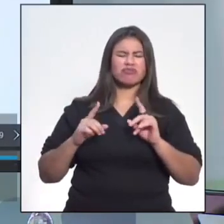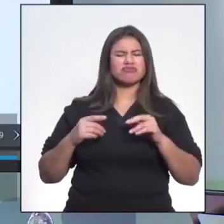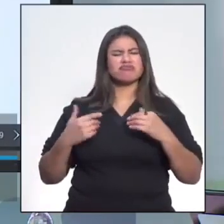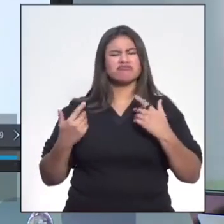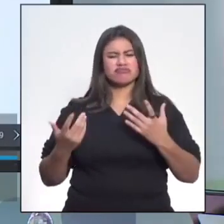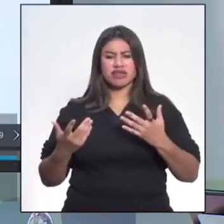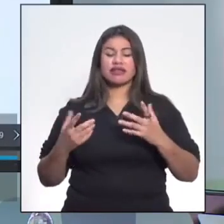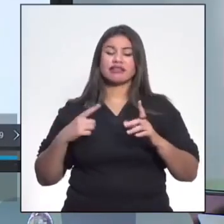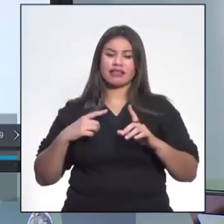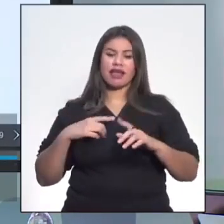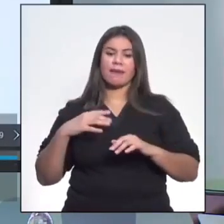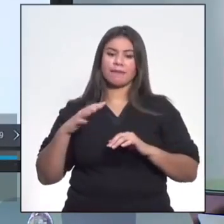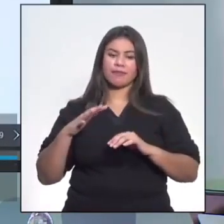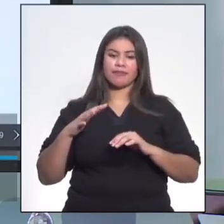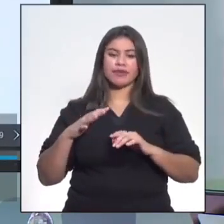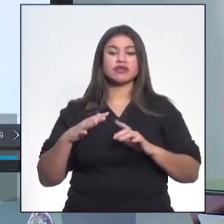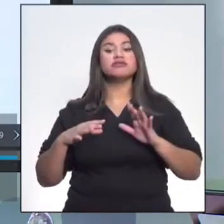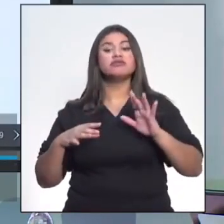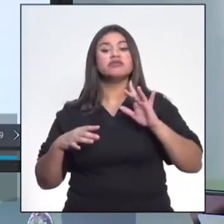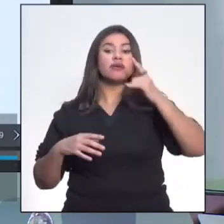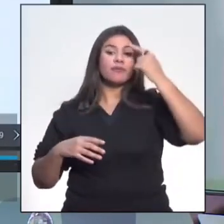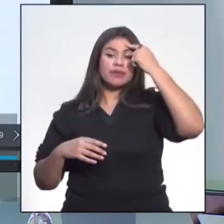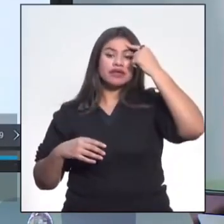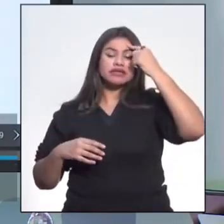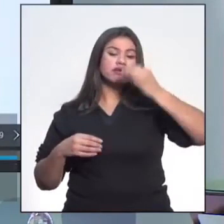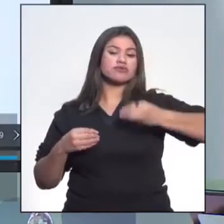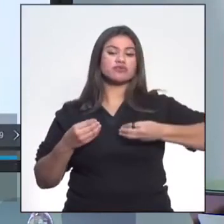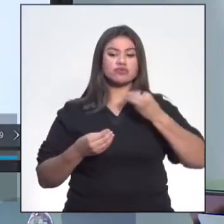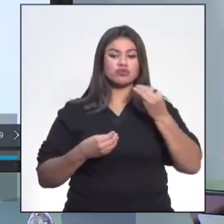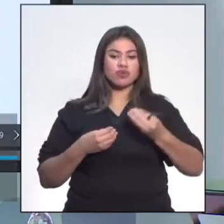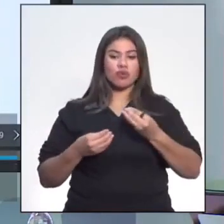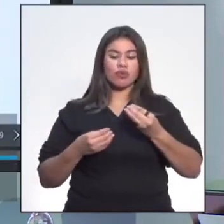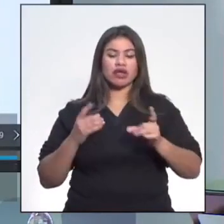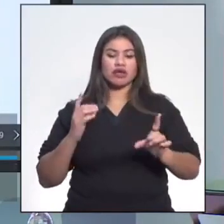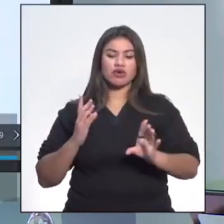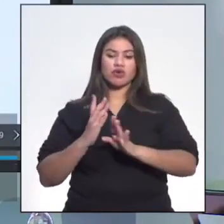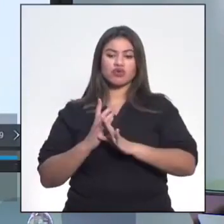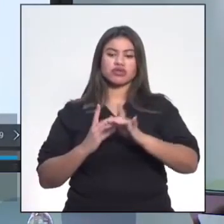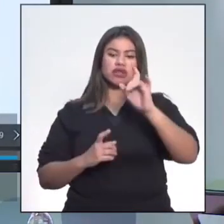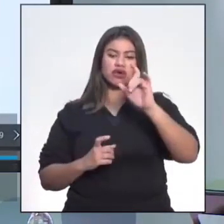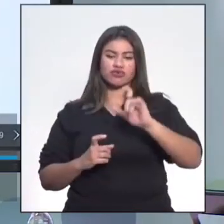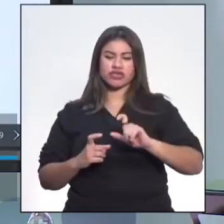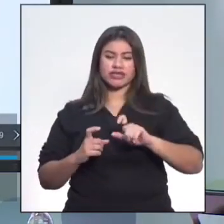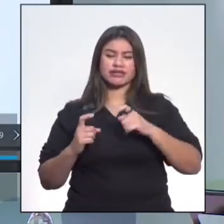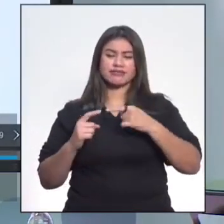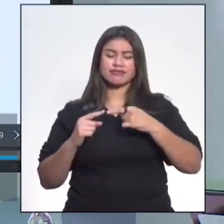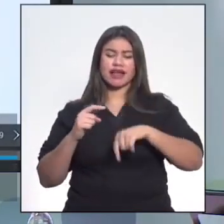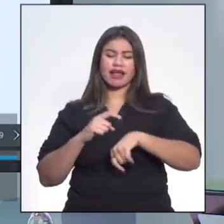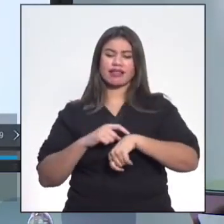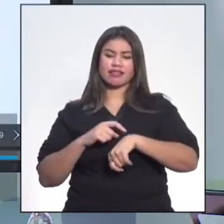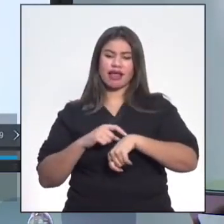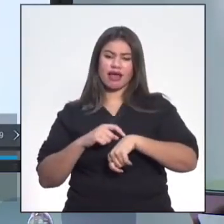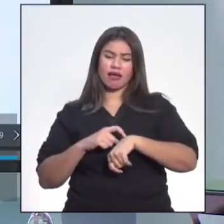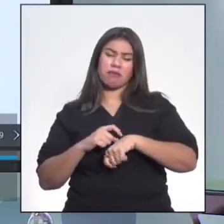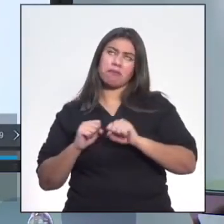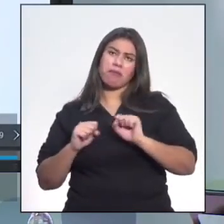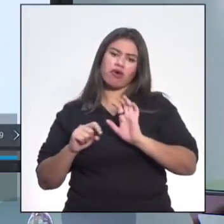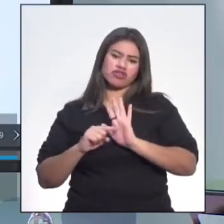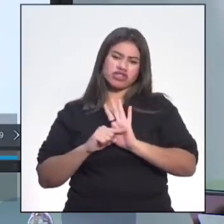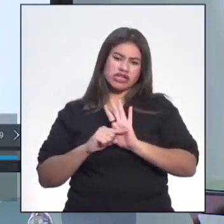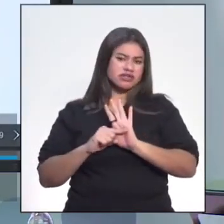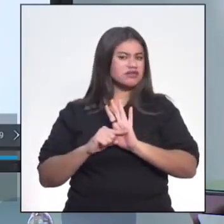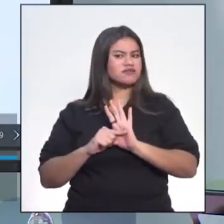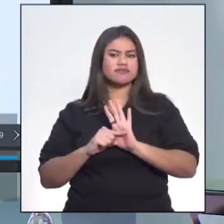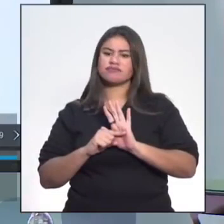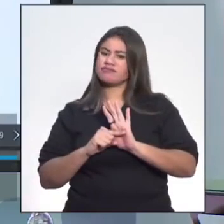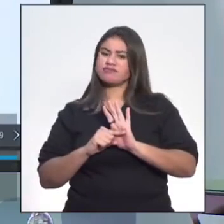gente põe o mais ou menos, só que a gente tem que pensar na situação. Aqui a gente não está querendo achar o x, que é tempo? Tempo pode ser negativo?